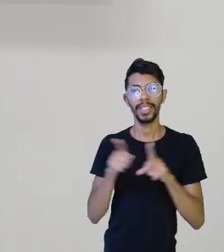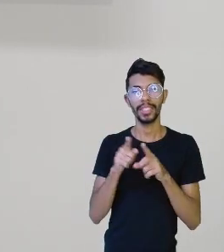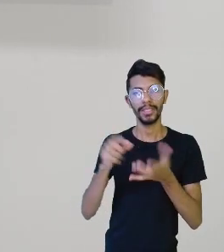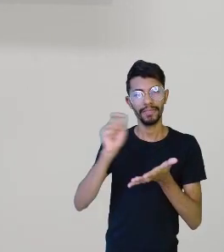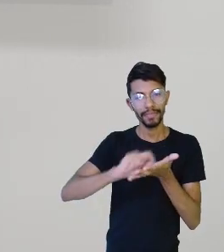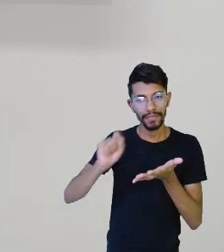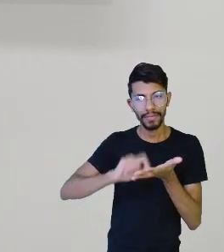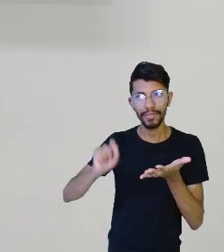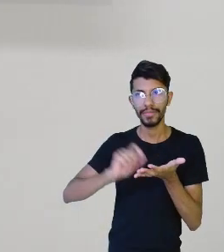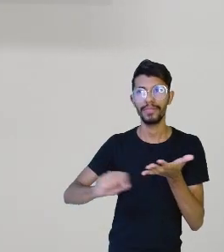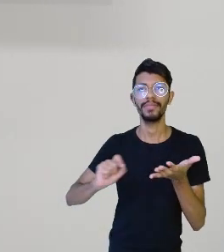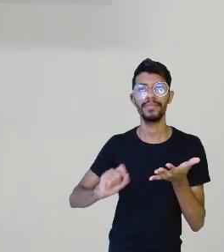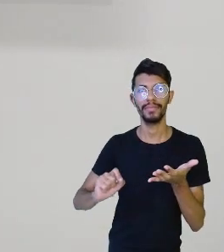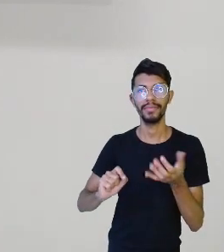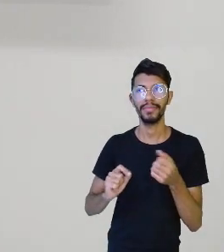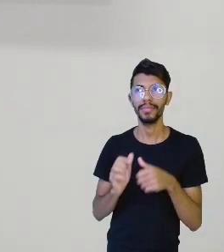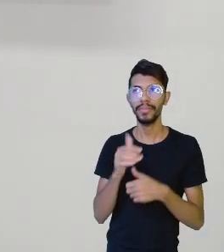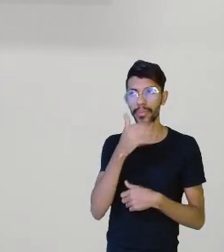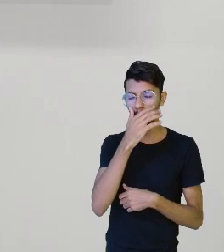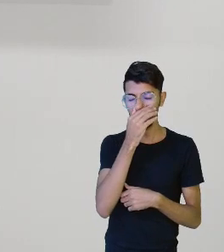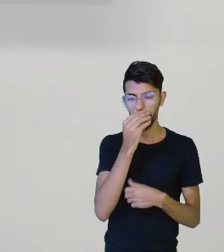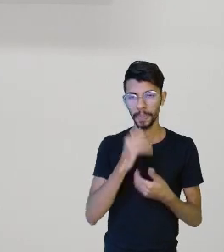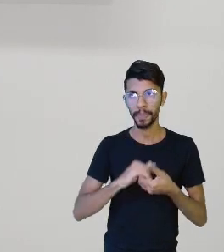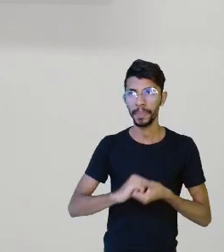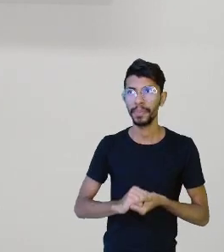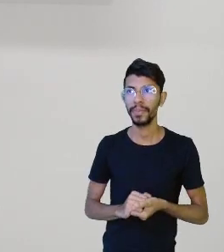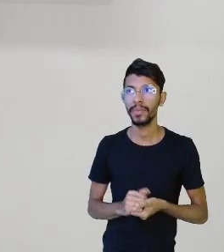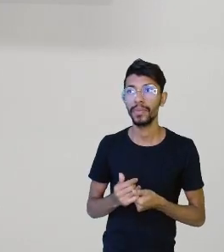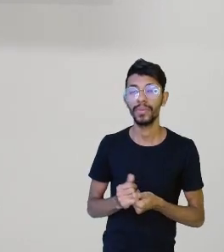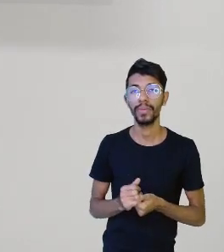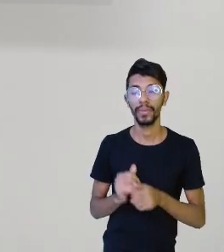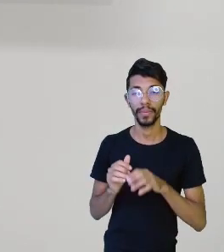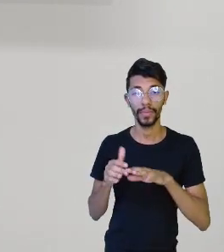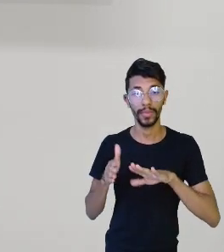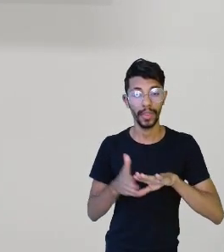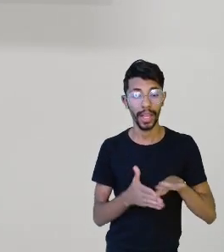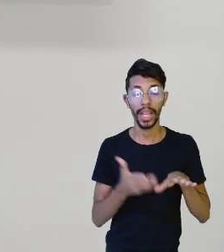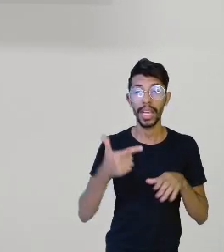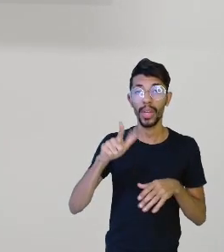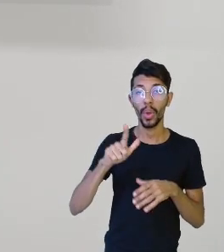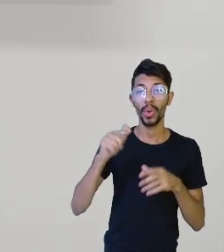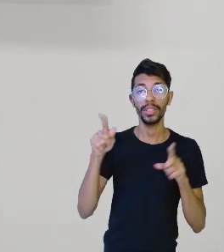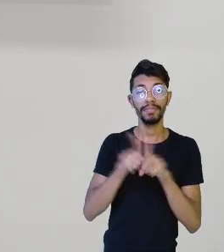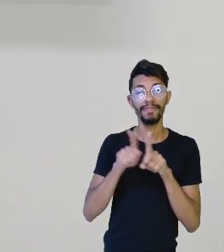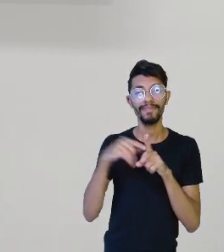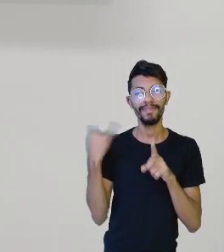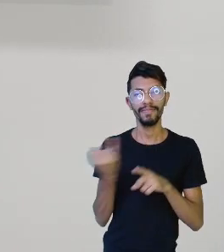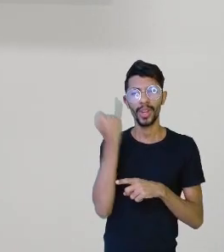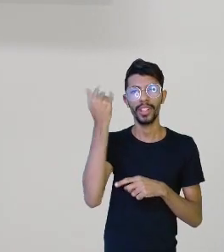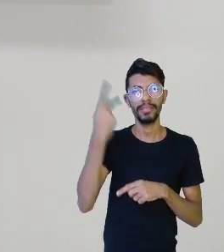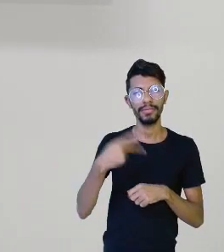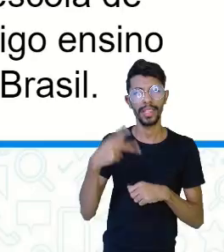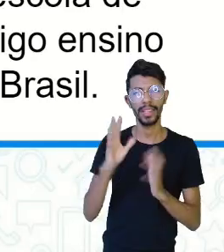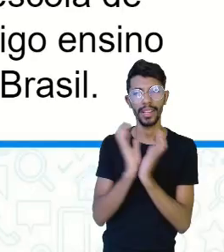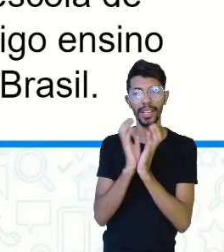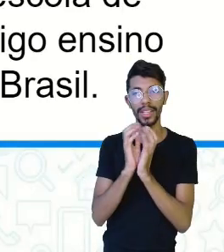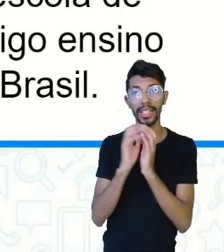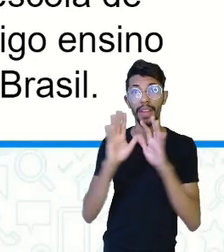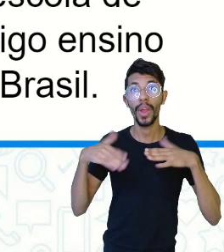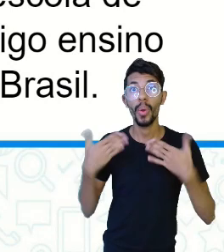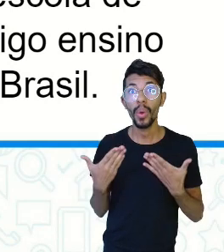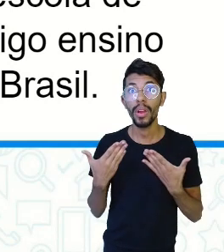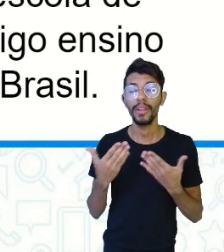diários. Então, outra construção muito importante também para Recife é o ginásio